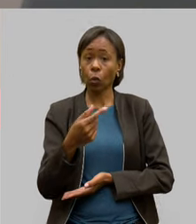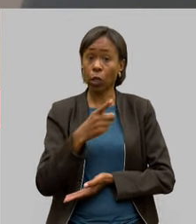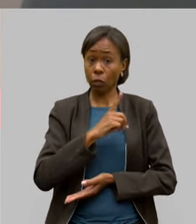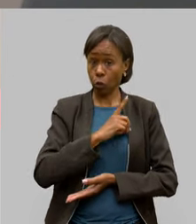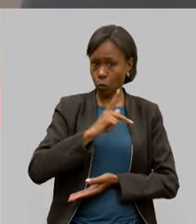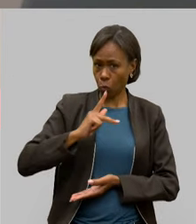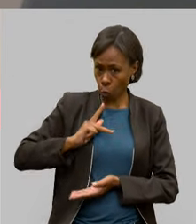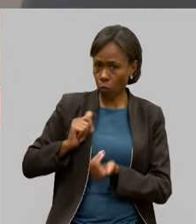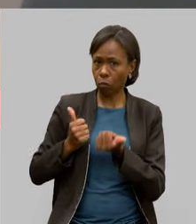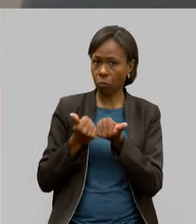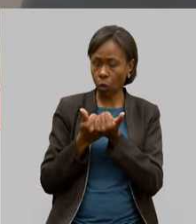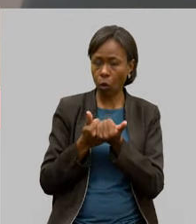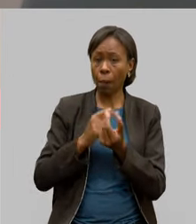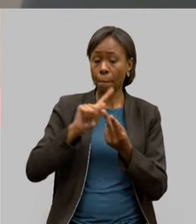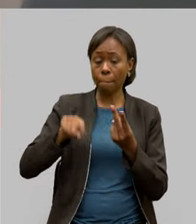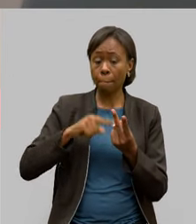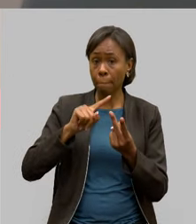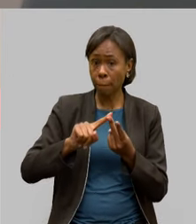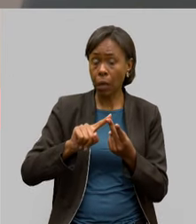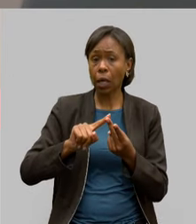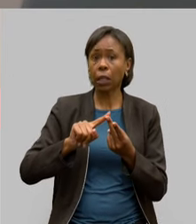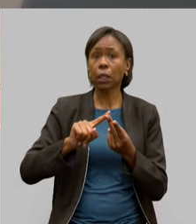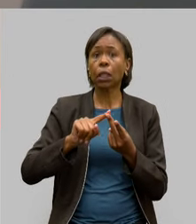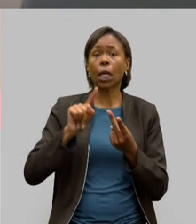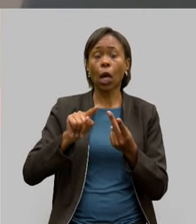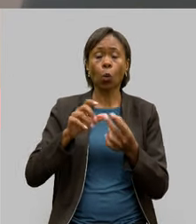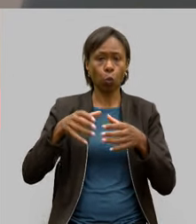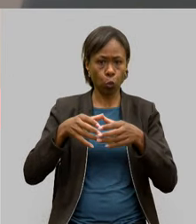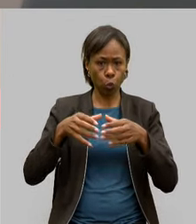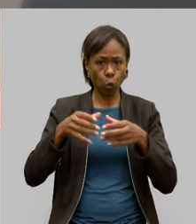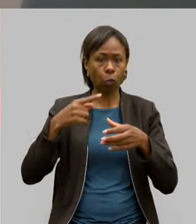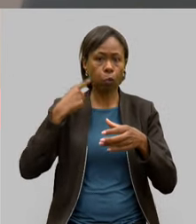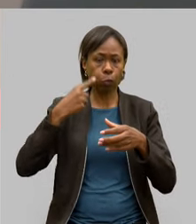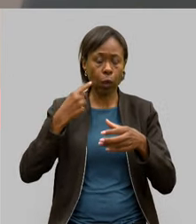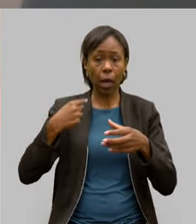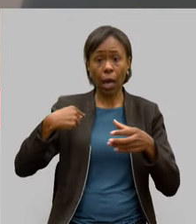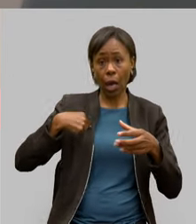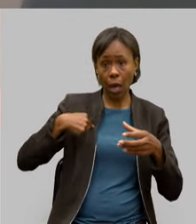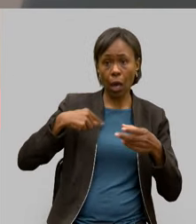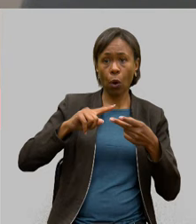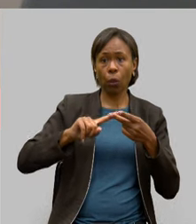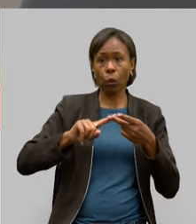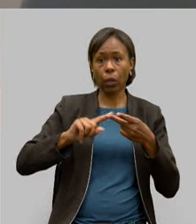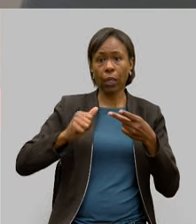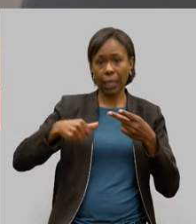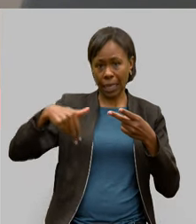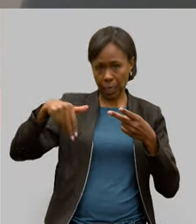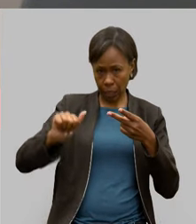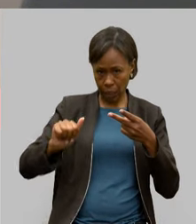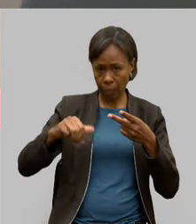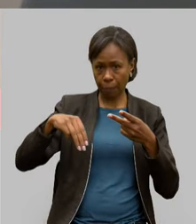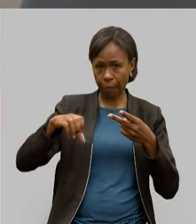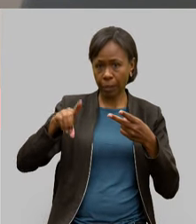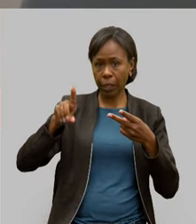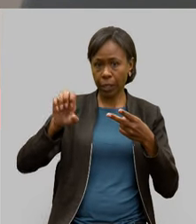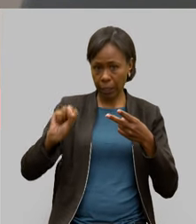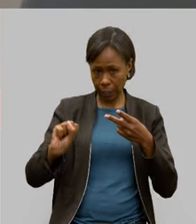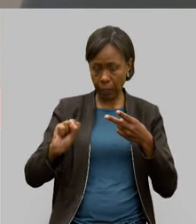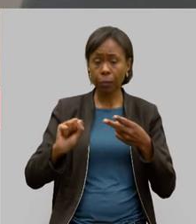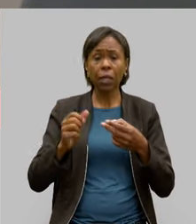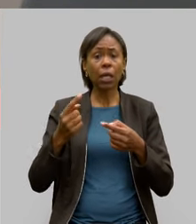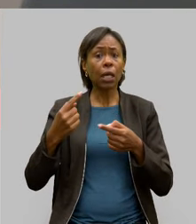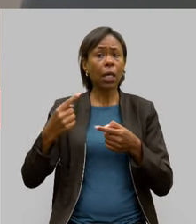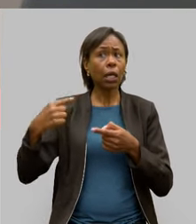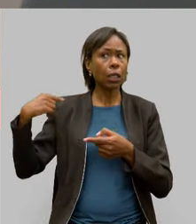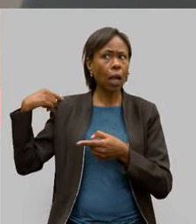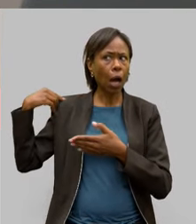apoio também da rede reforma que a rede de advogados que eu e a Alana Mendes fazemos parte eh de lá para cá